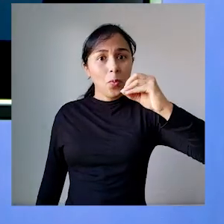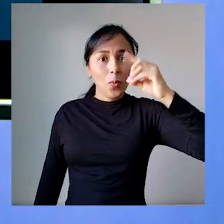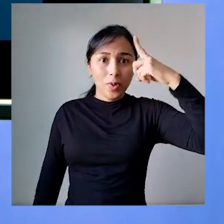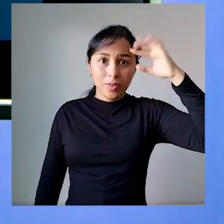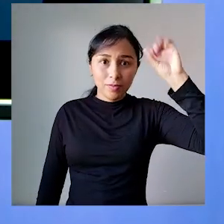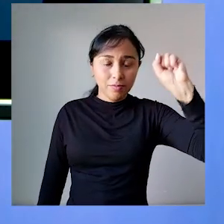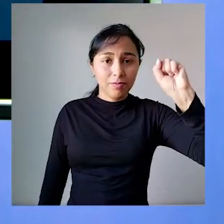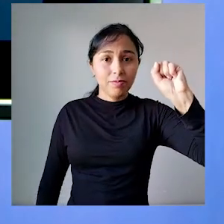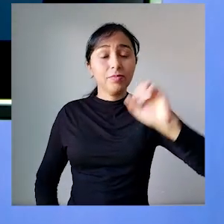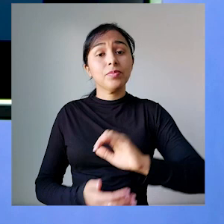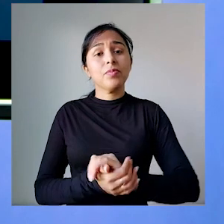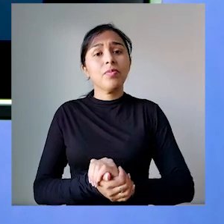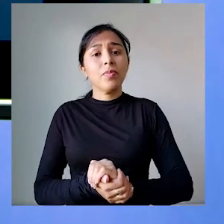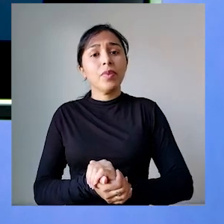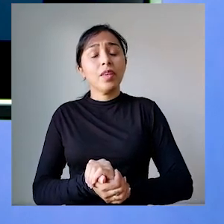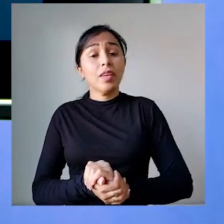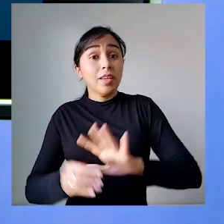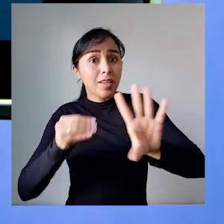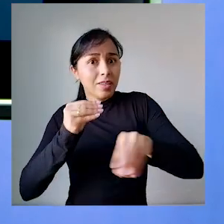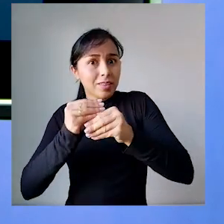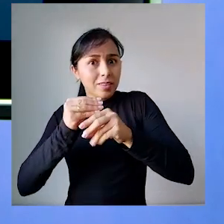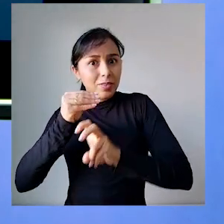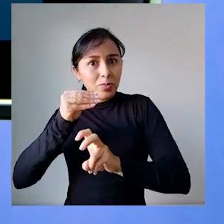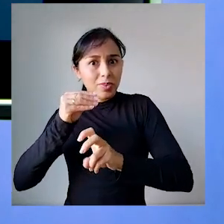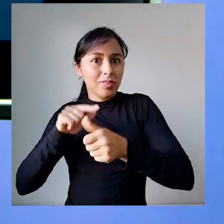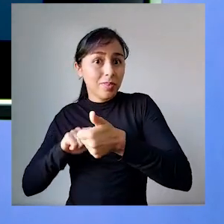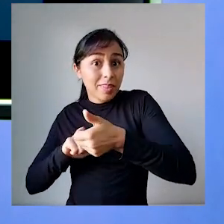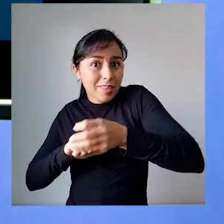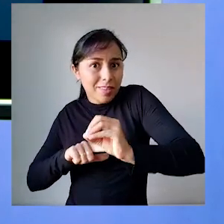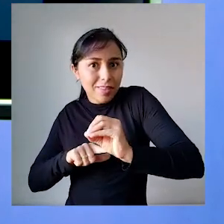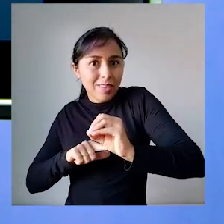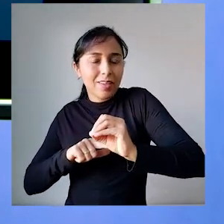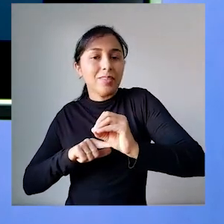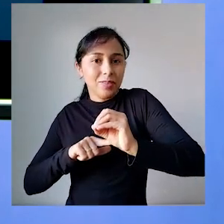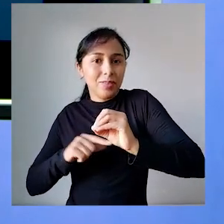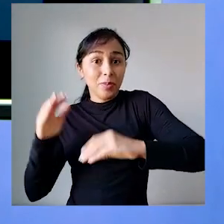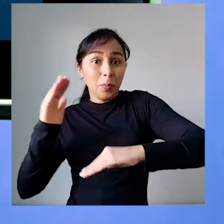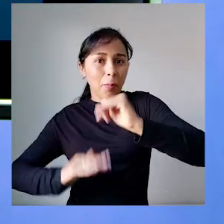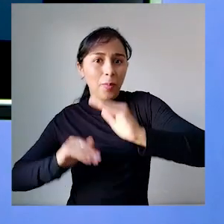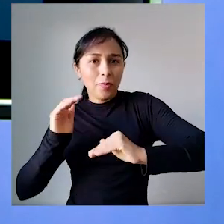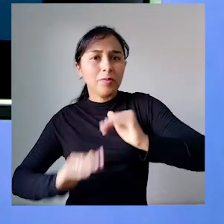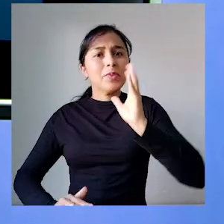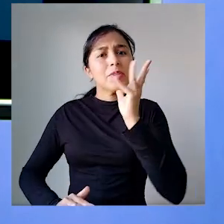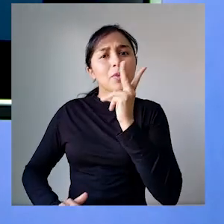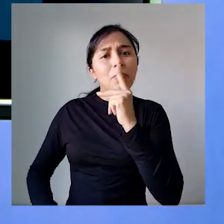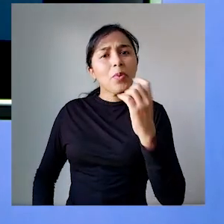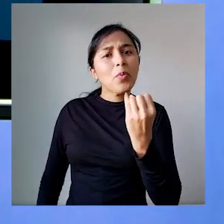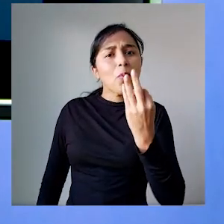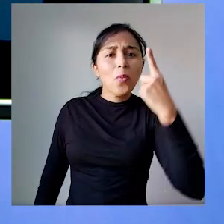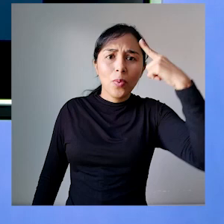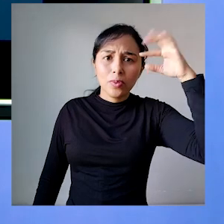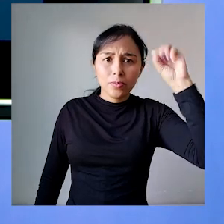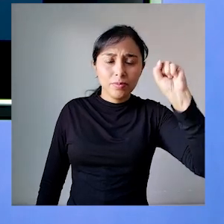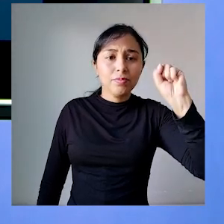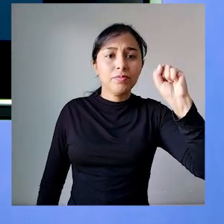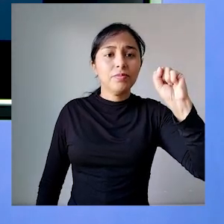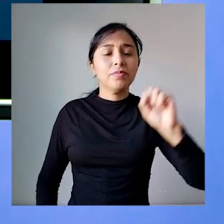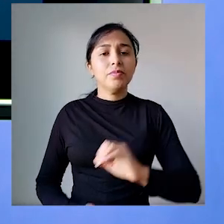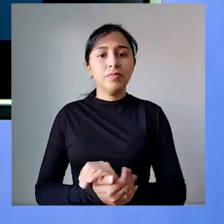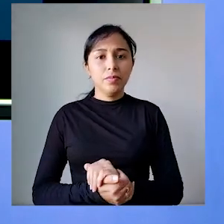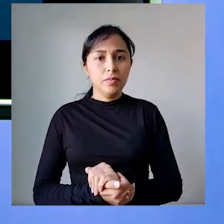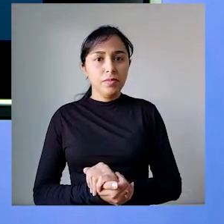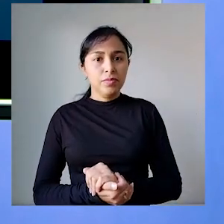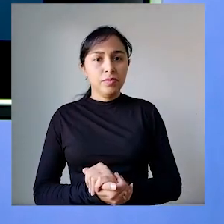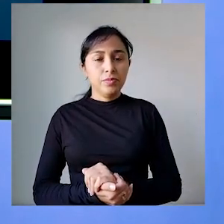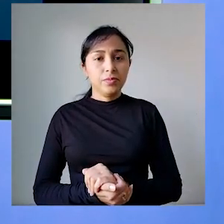em quantos dias? Vamos montar aqui uma equação. Então, veja o seguinte. Essa tabela, que é o tempo em dias, ela vai ser